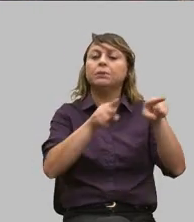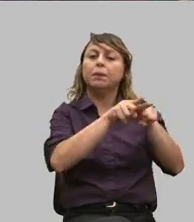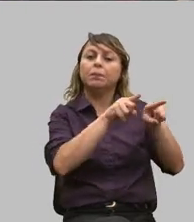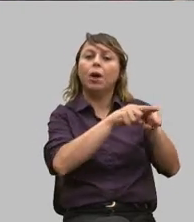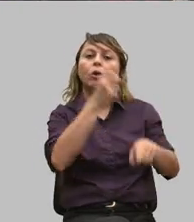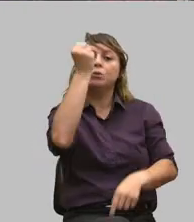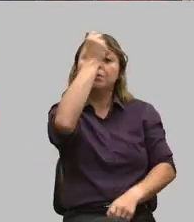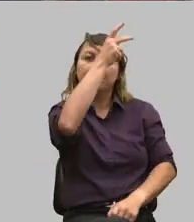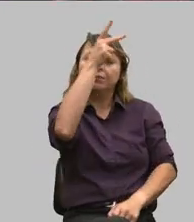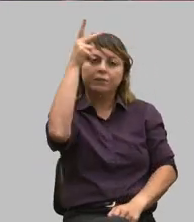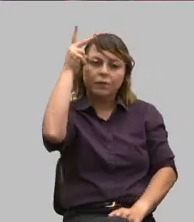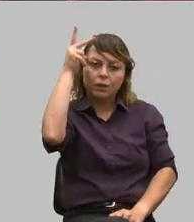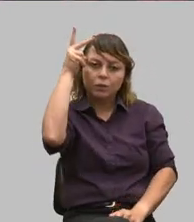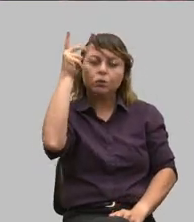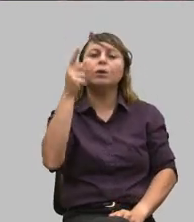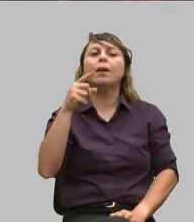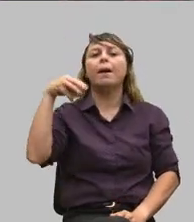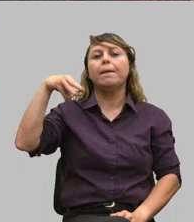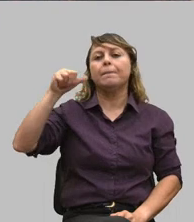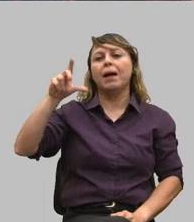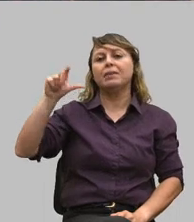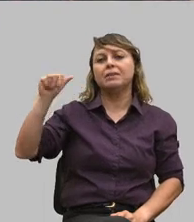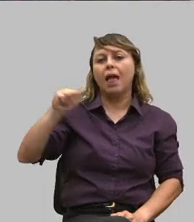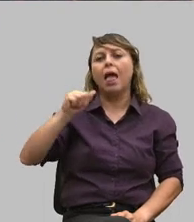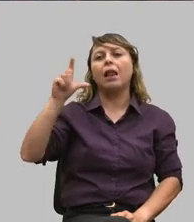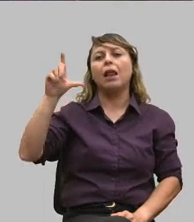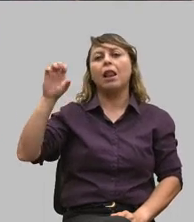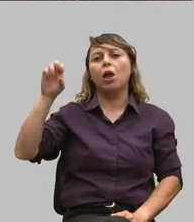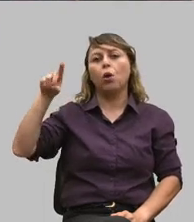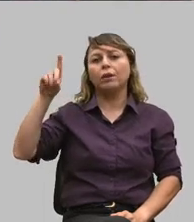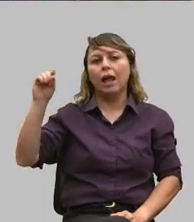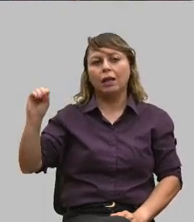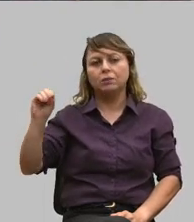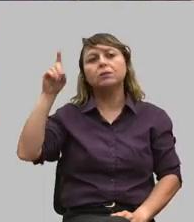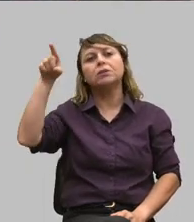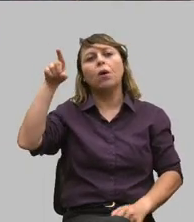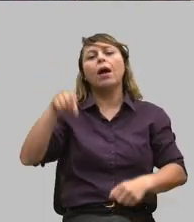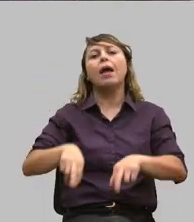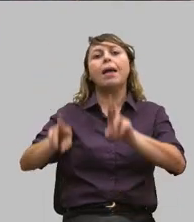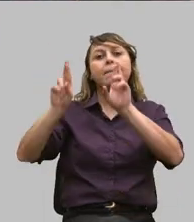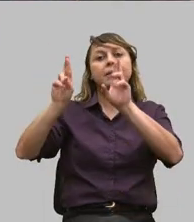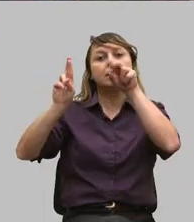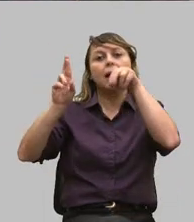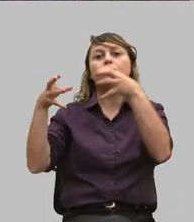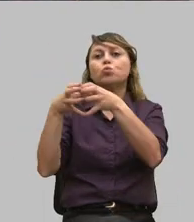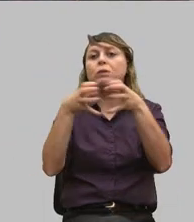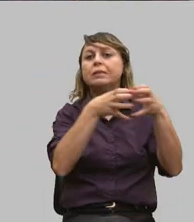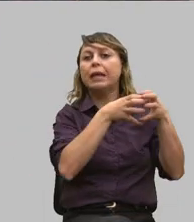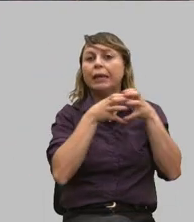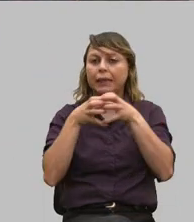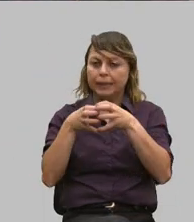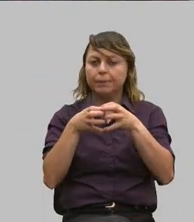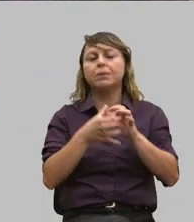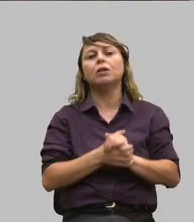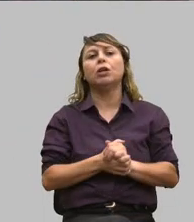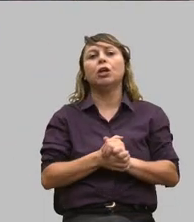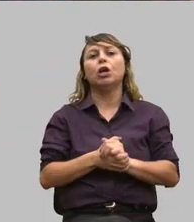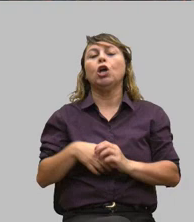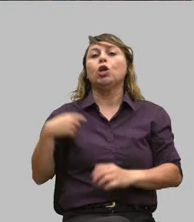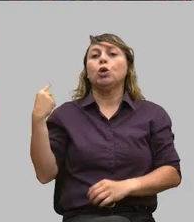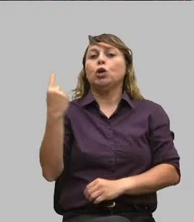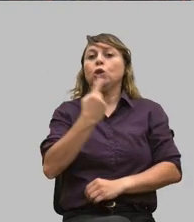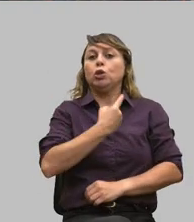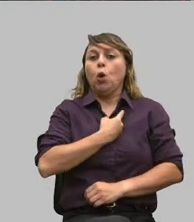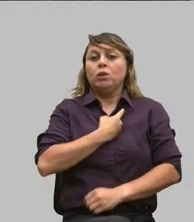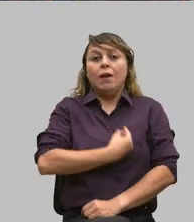especial tanto ao Marcelo ao Leonard todos os prefeitos que são representados aqui por suas equipes que o nosso papel aqui eu